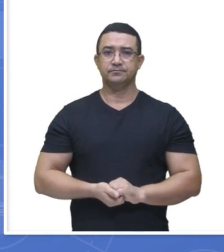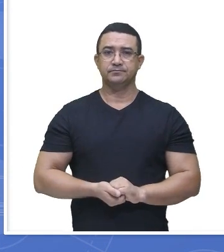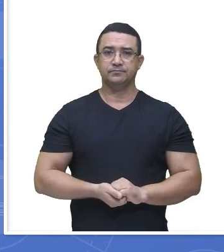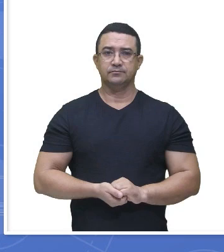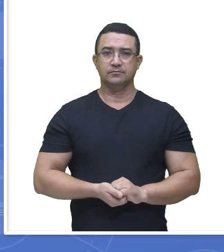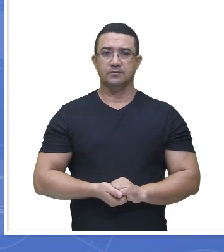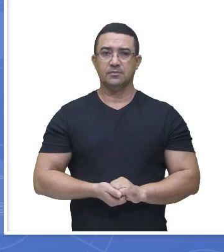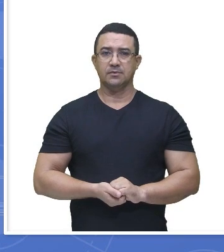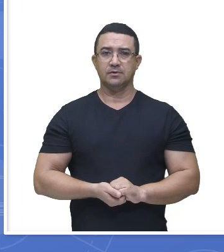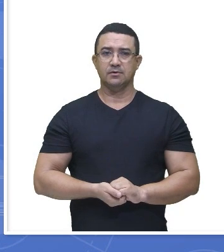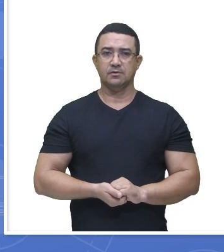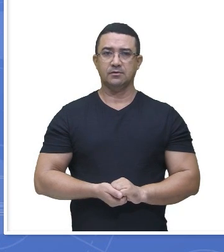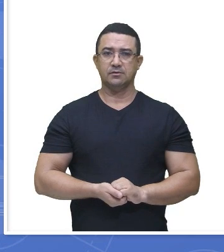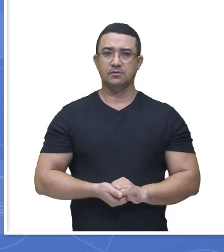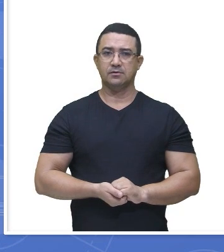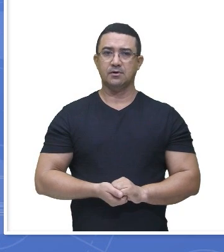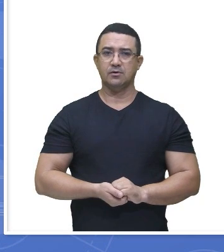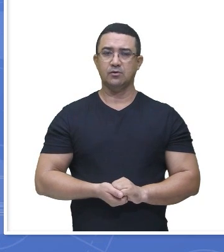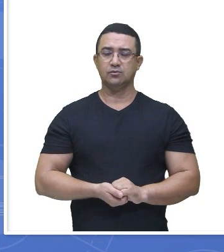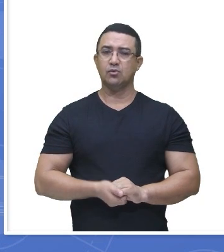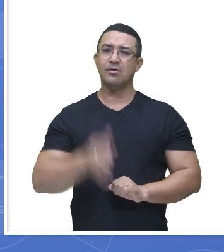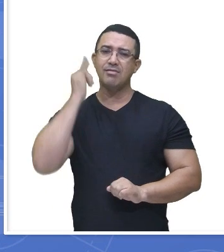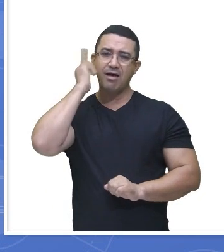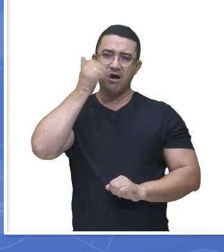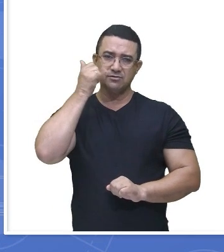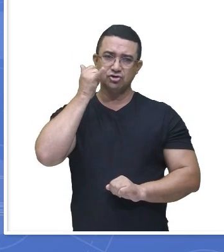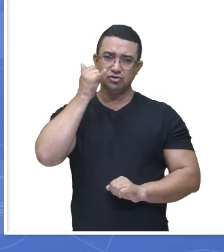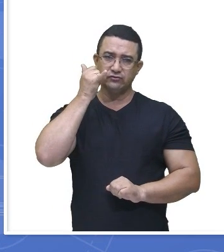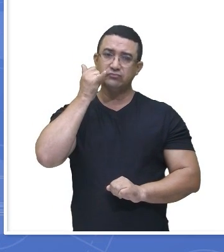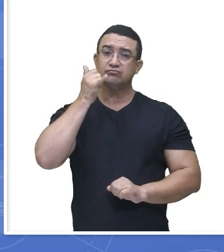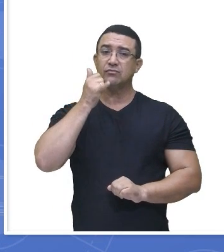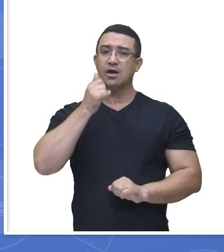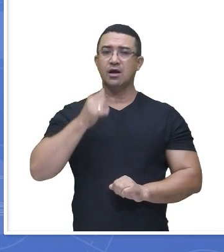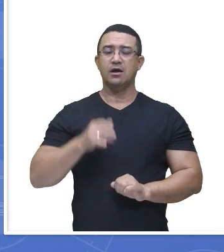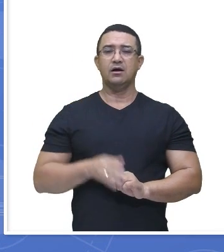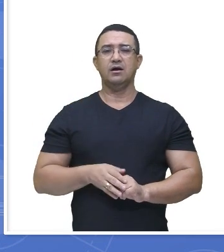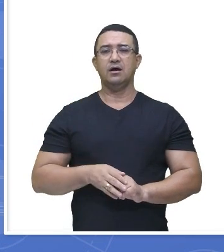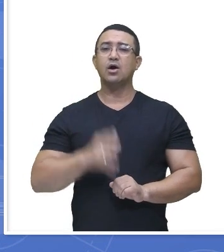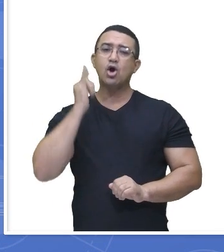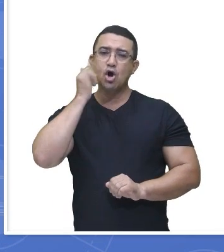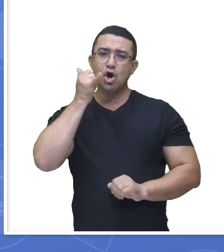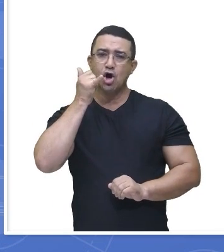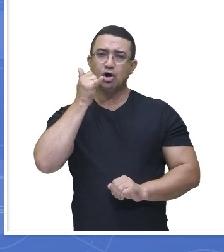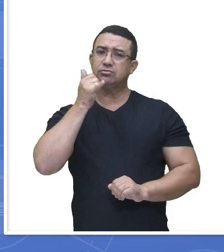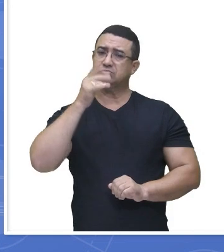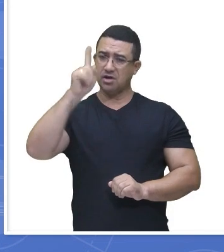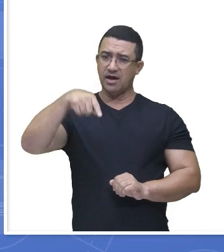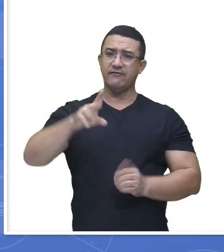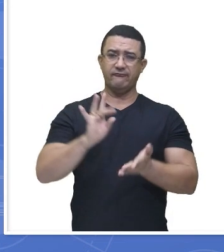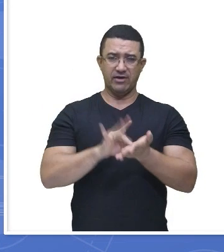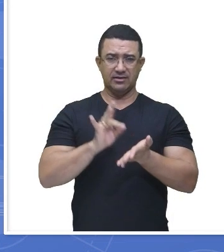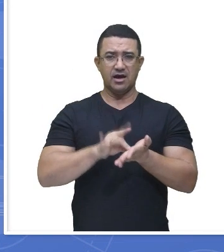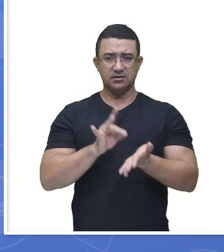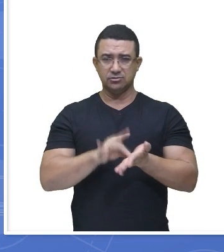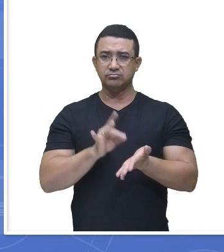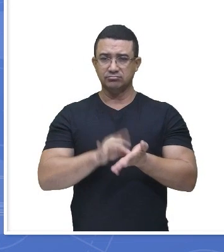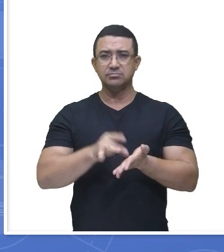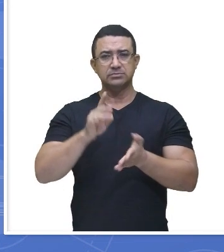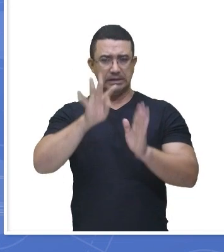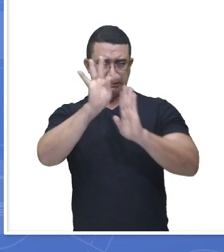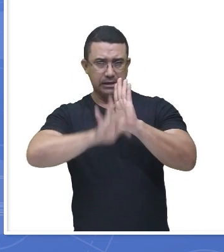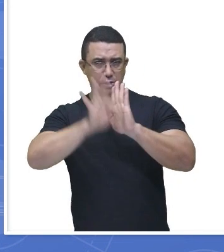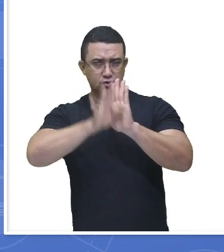aí, né? Característica aqui, o texto narrativo. O conto, de fato, ele é um texto